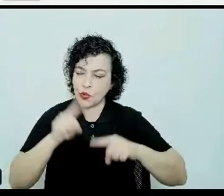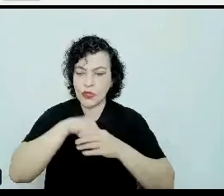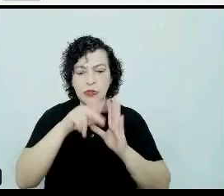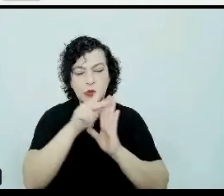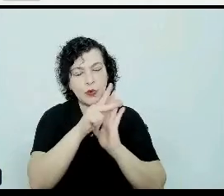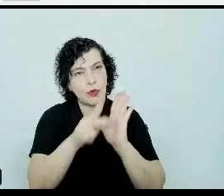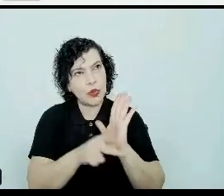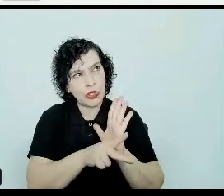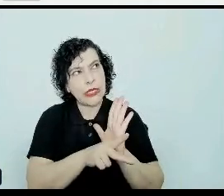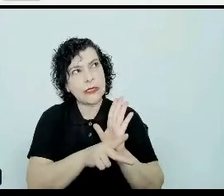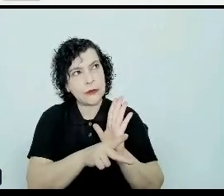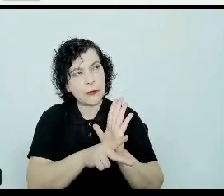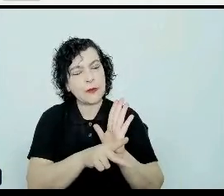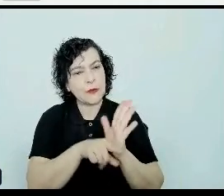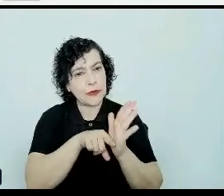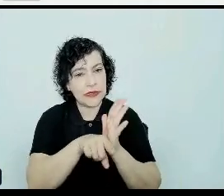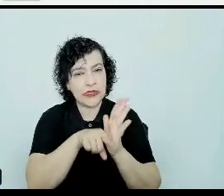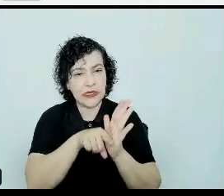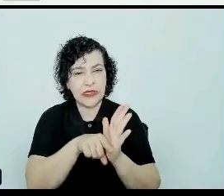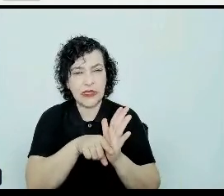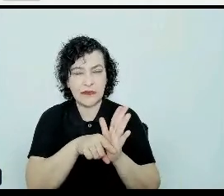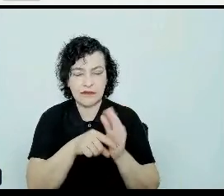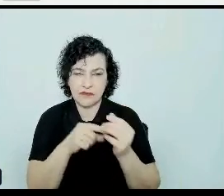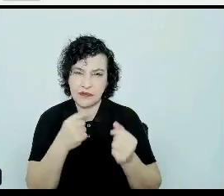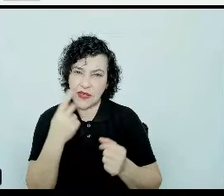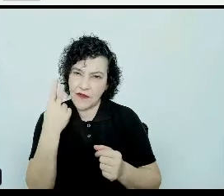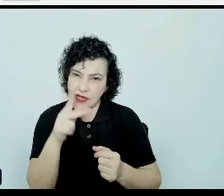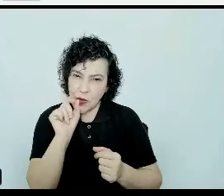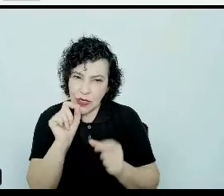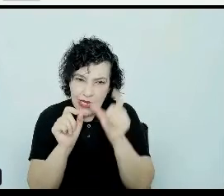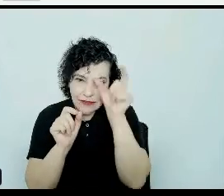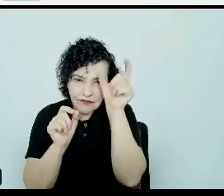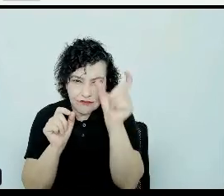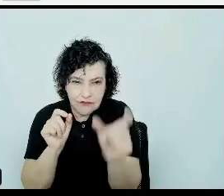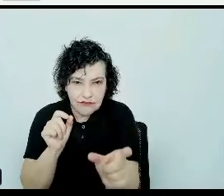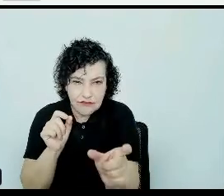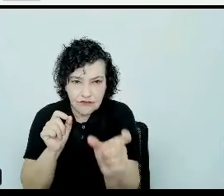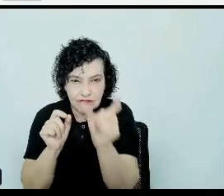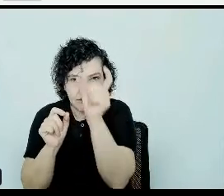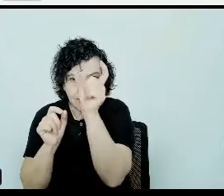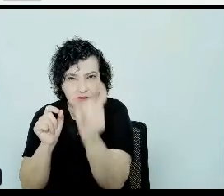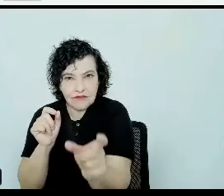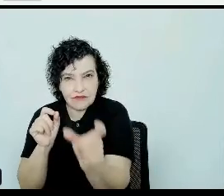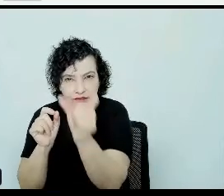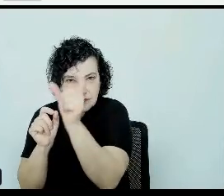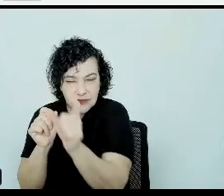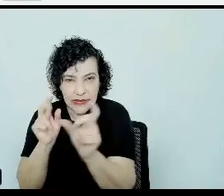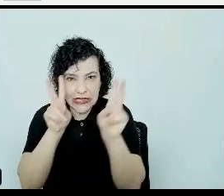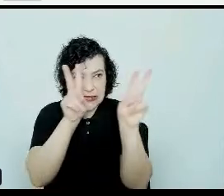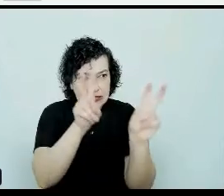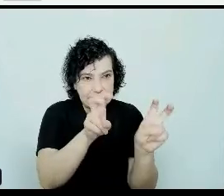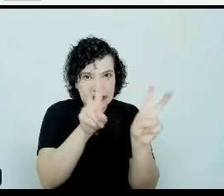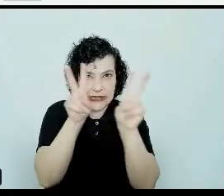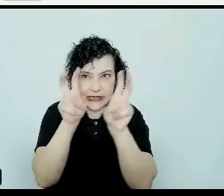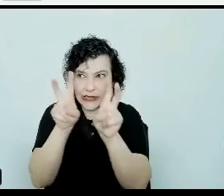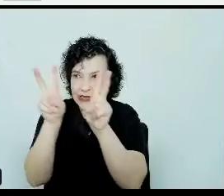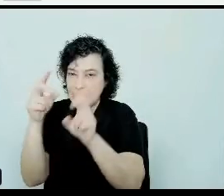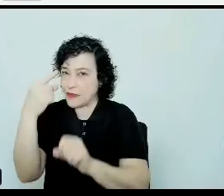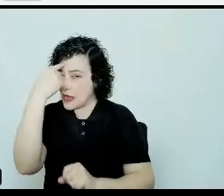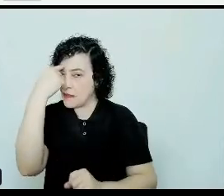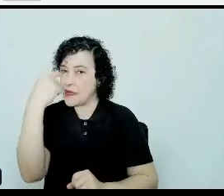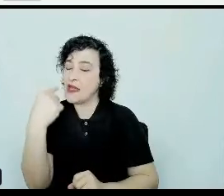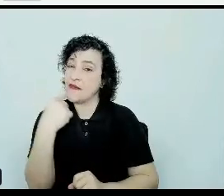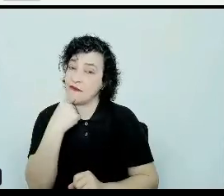Então, se vocês olharem cada tema aqui, cada perfil ele fica responsável por alguns temas e a gente